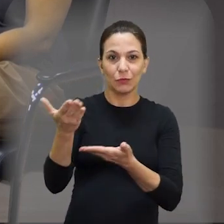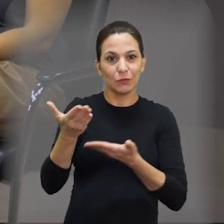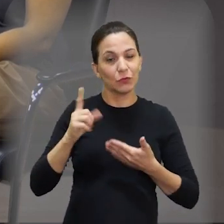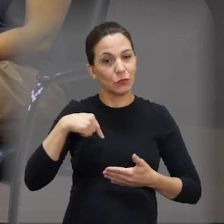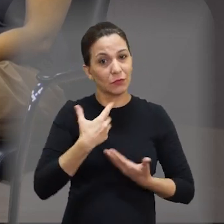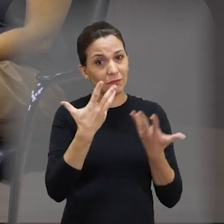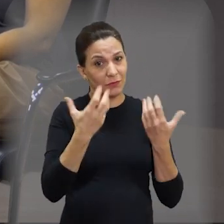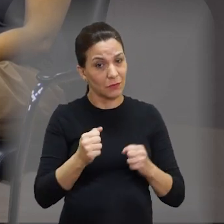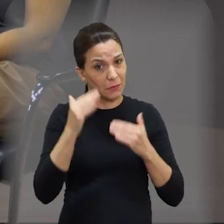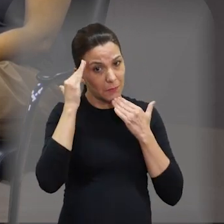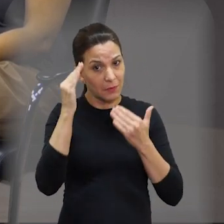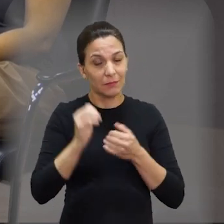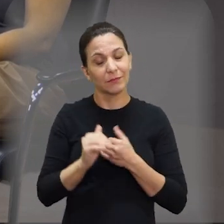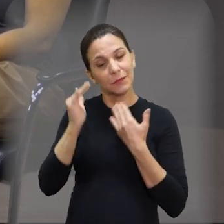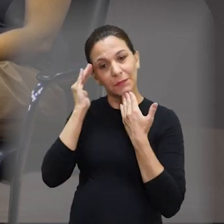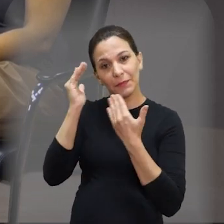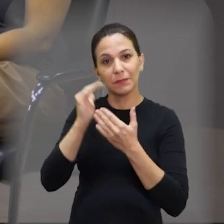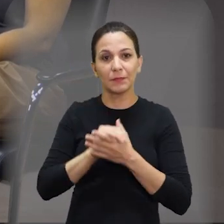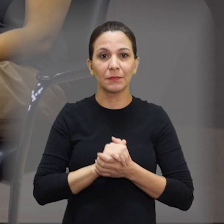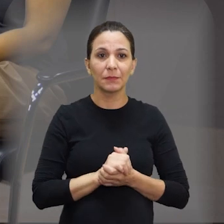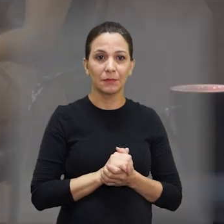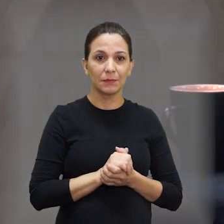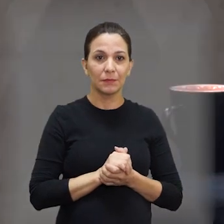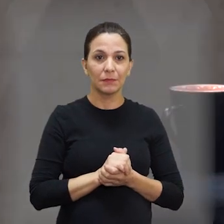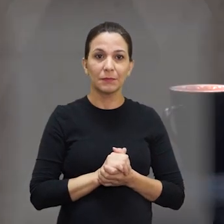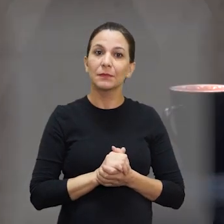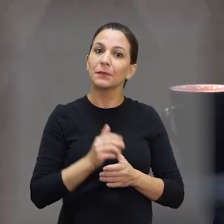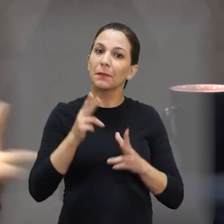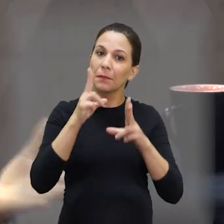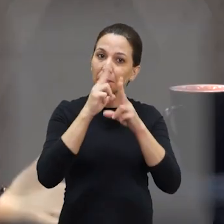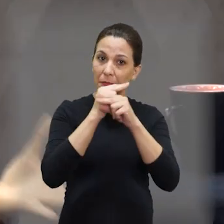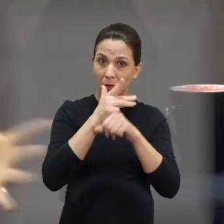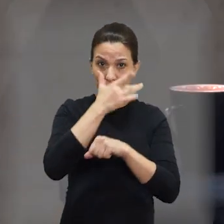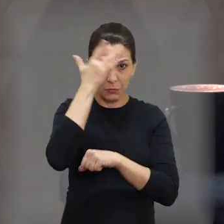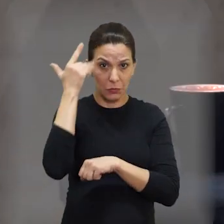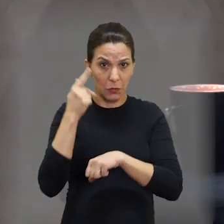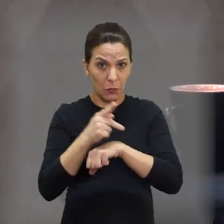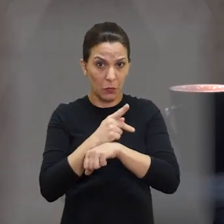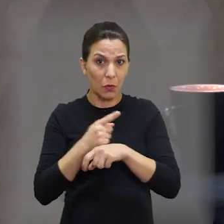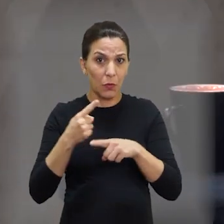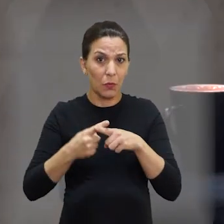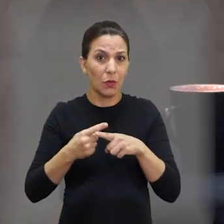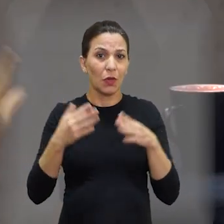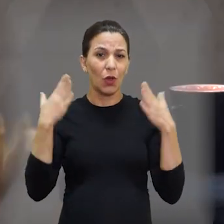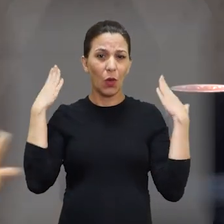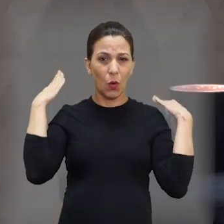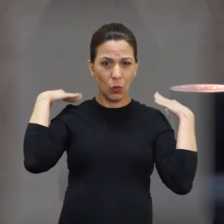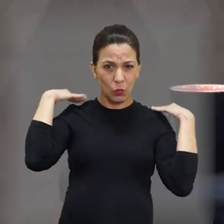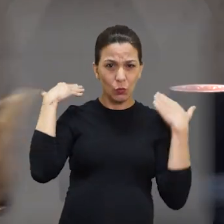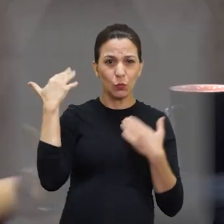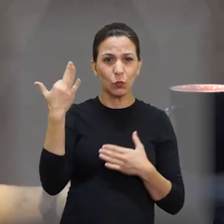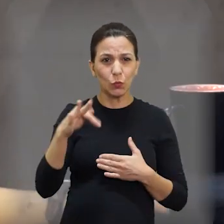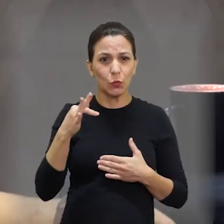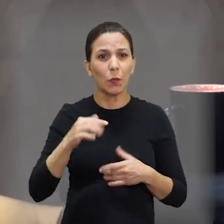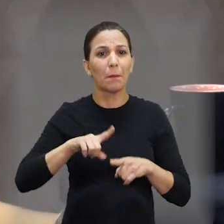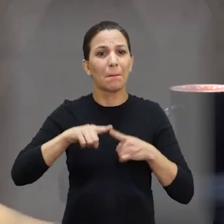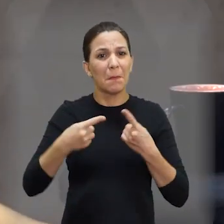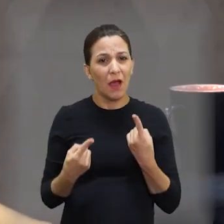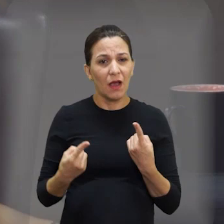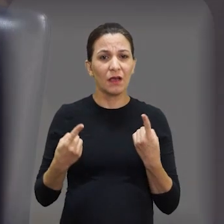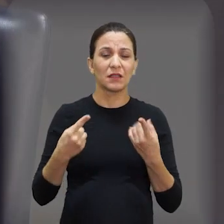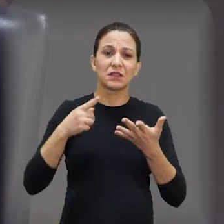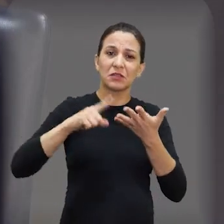eu que agradeço. Blandina, muita gente procura o Pilates por conta de dor nas costas, mas o que pode levar a pessoa a procurar